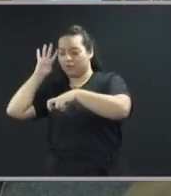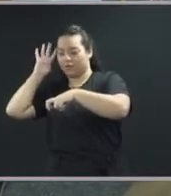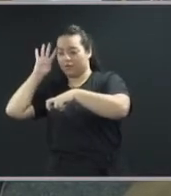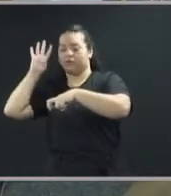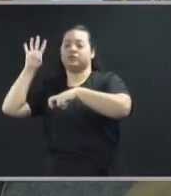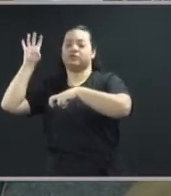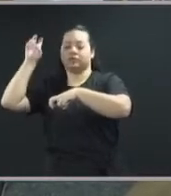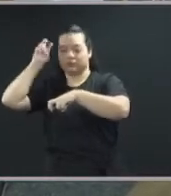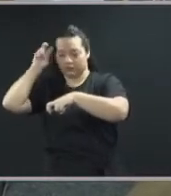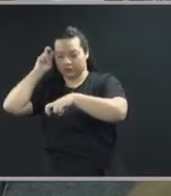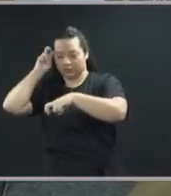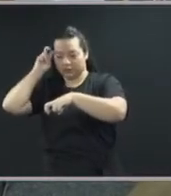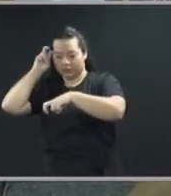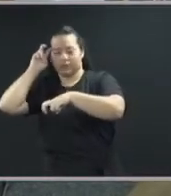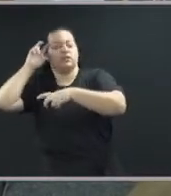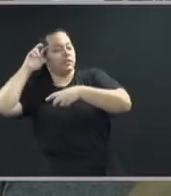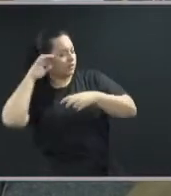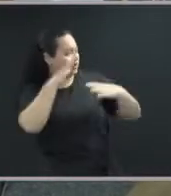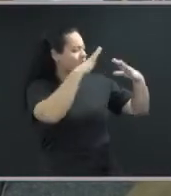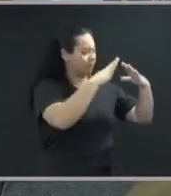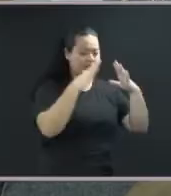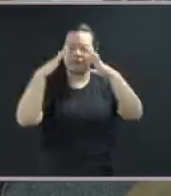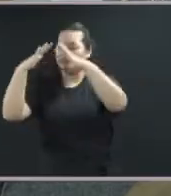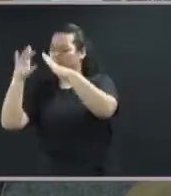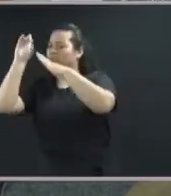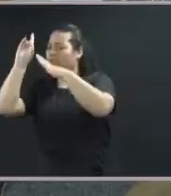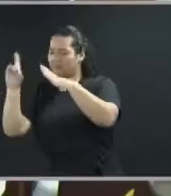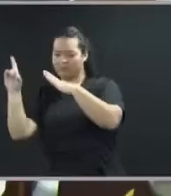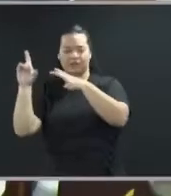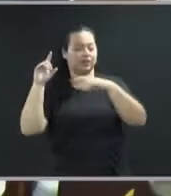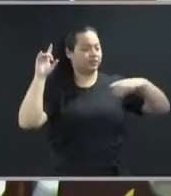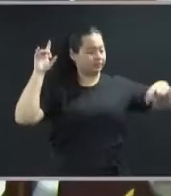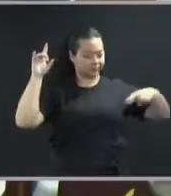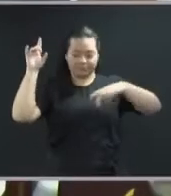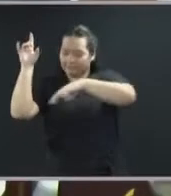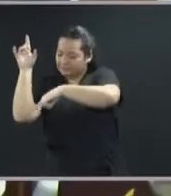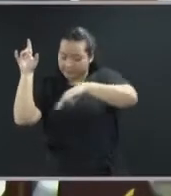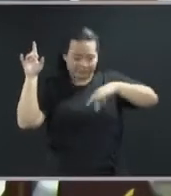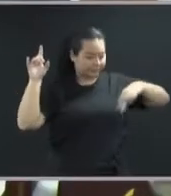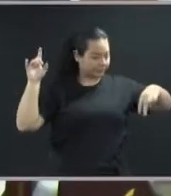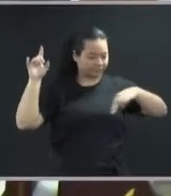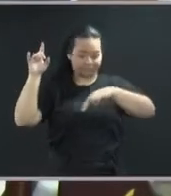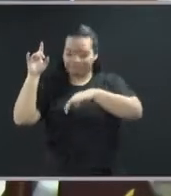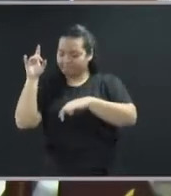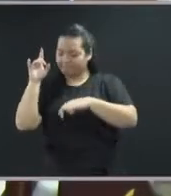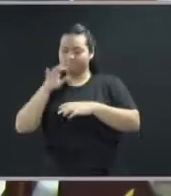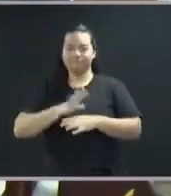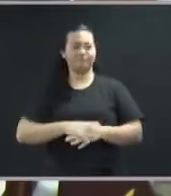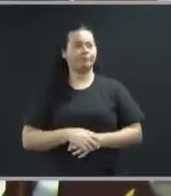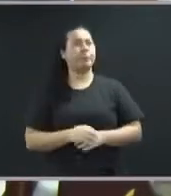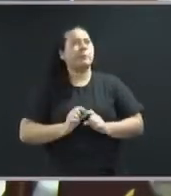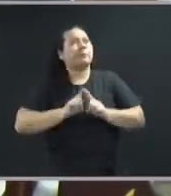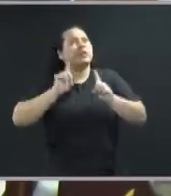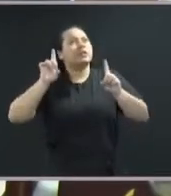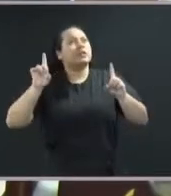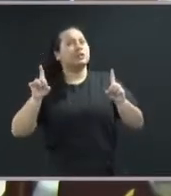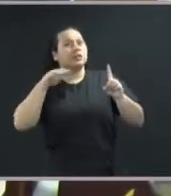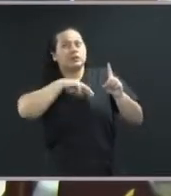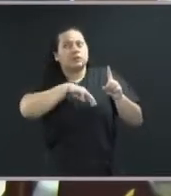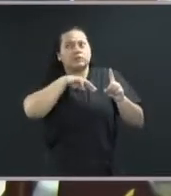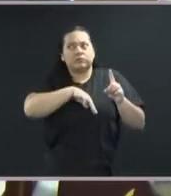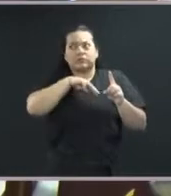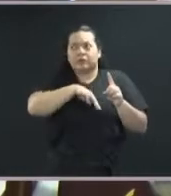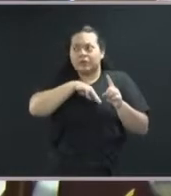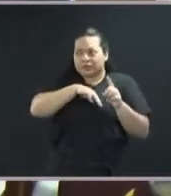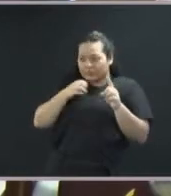pastor Luiz Carlos da Rosa, Maria de Jesus, está lá no, na África, a gente fecha os olhos e diz: Senhor, visita a tua